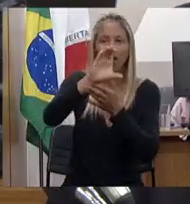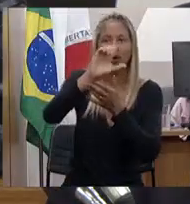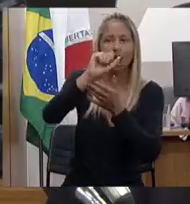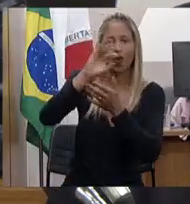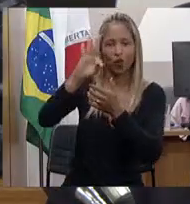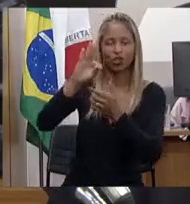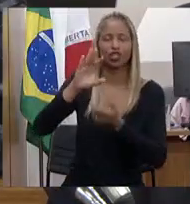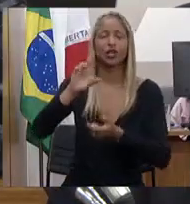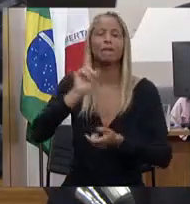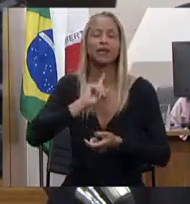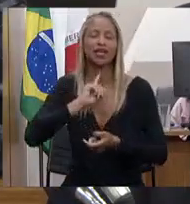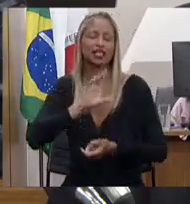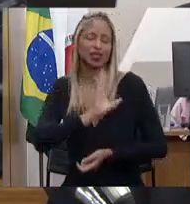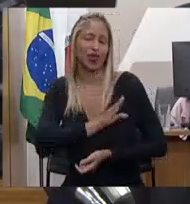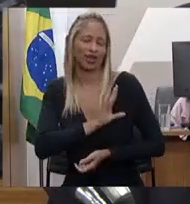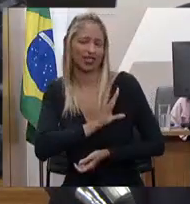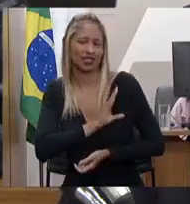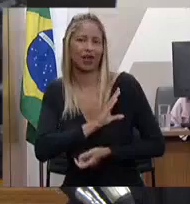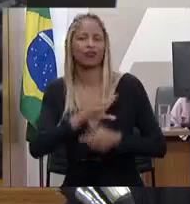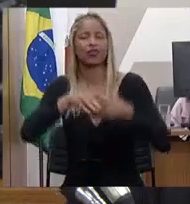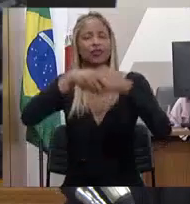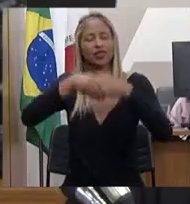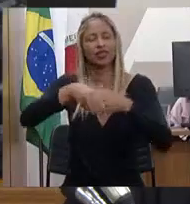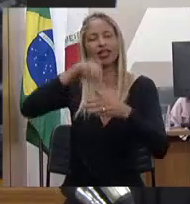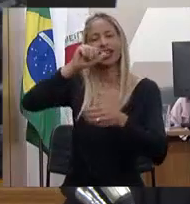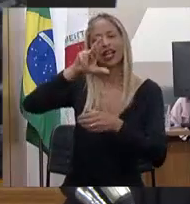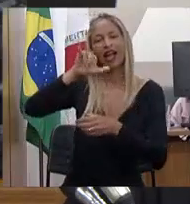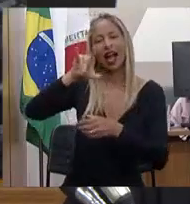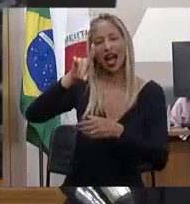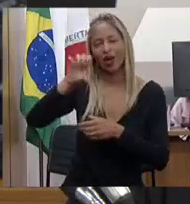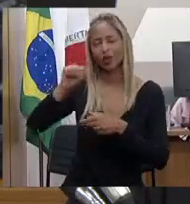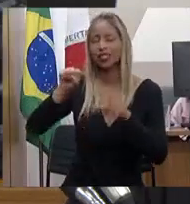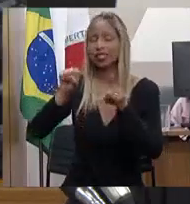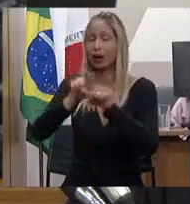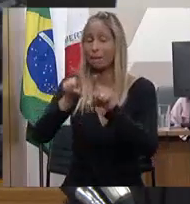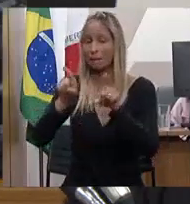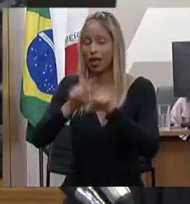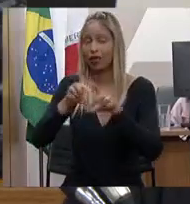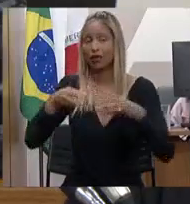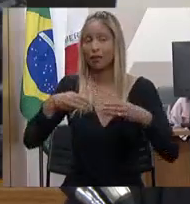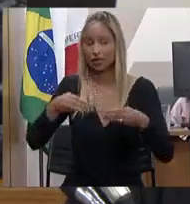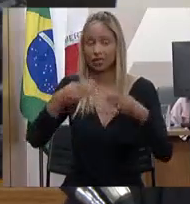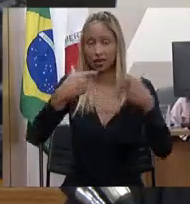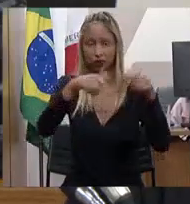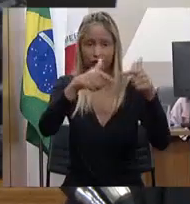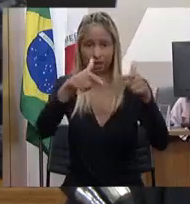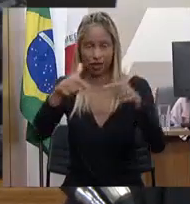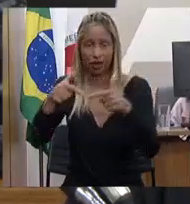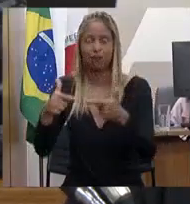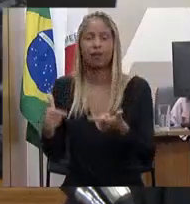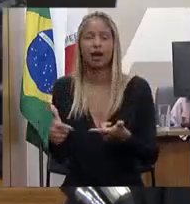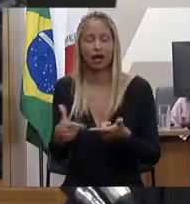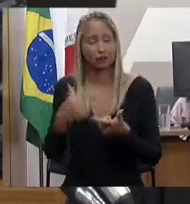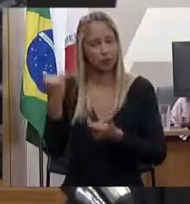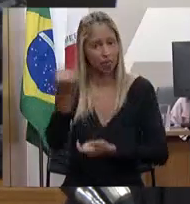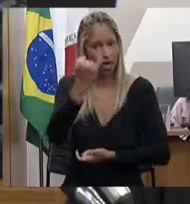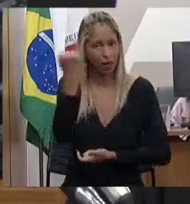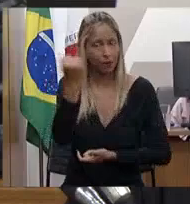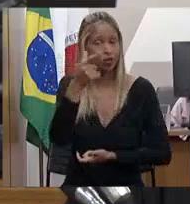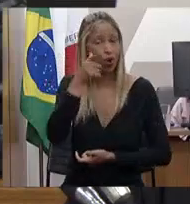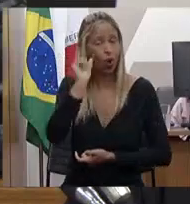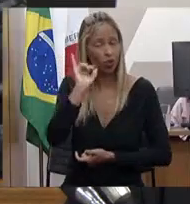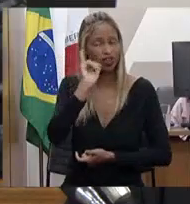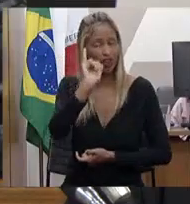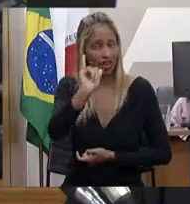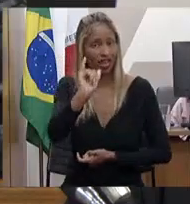sempre aí no meu coração cumprimentar o Carlos Calazans nosso superintendente do ministério do trabalho emprego a importância eu dizia ontem